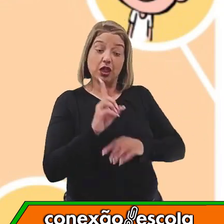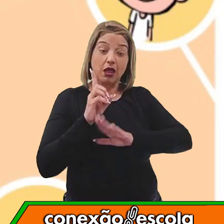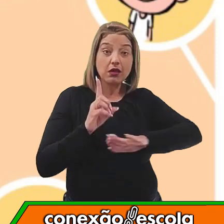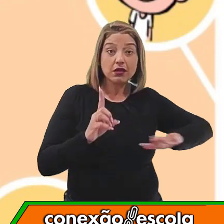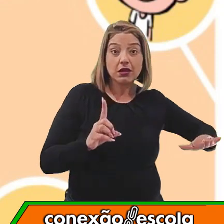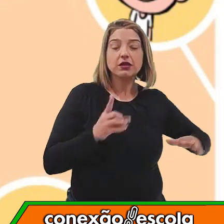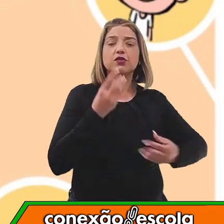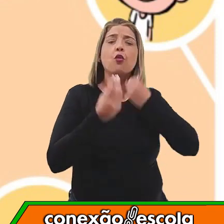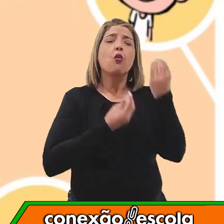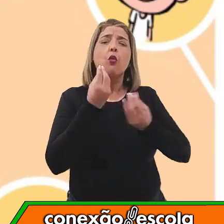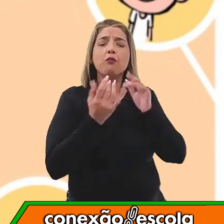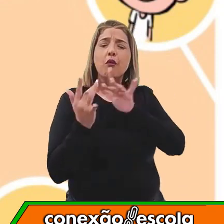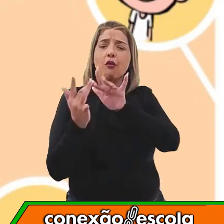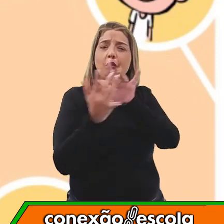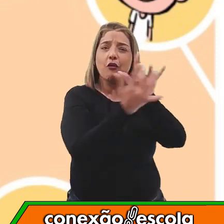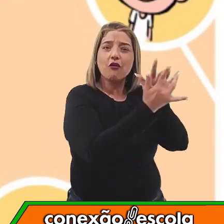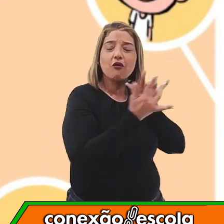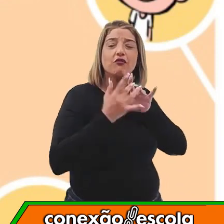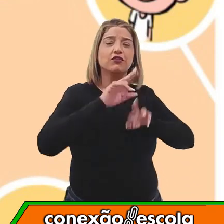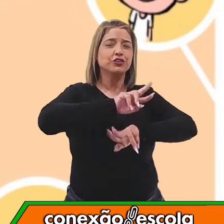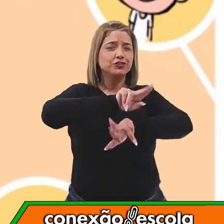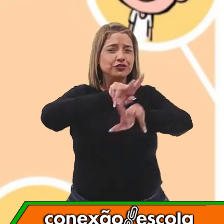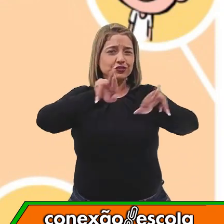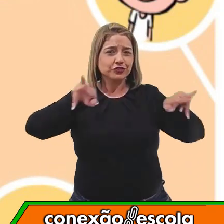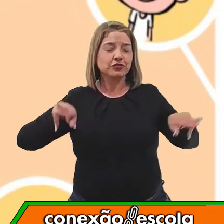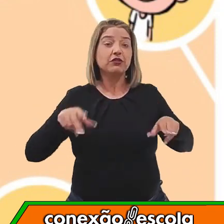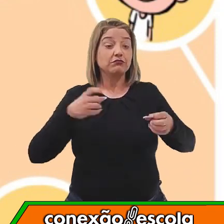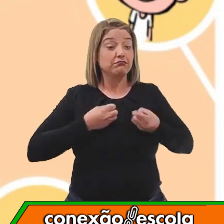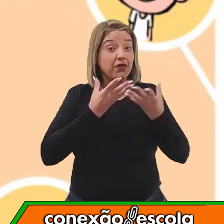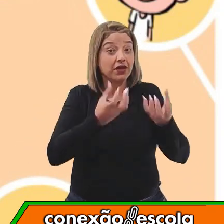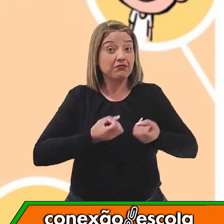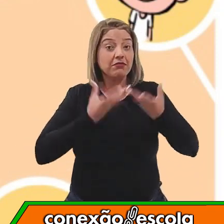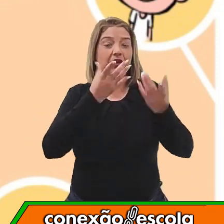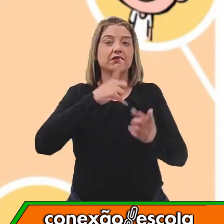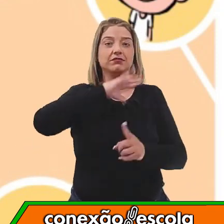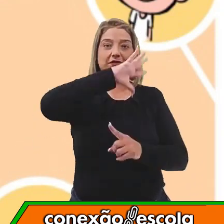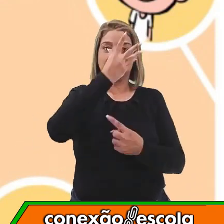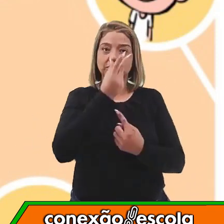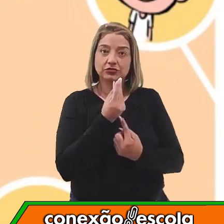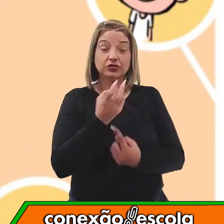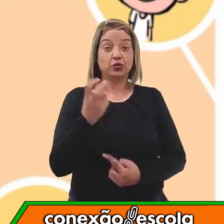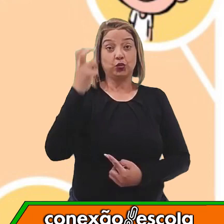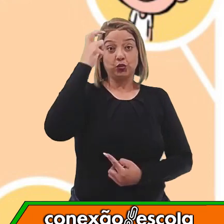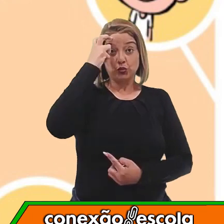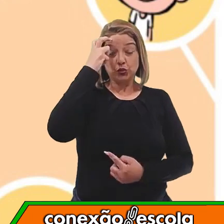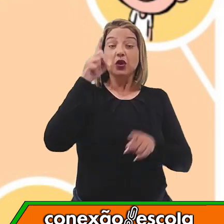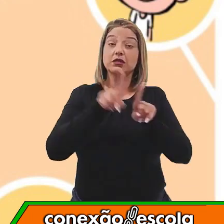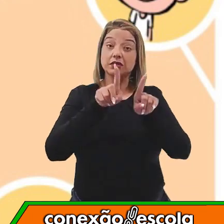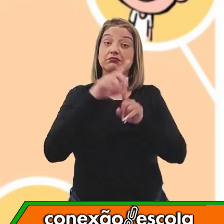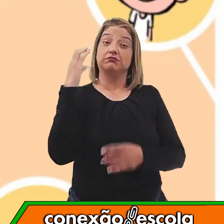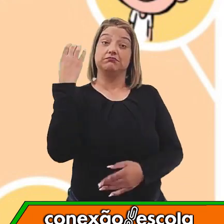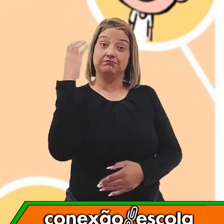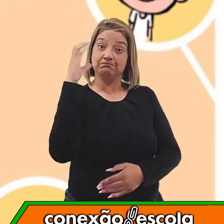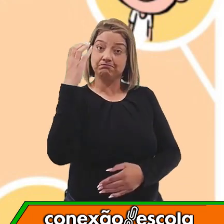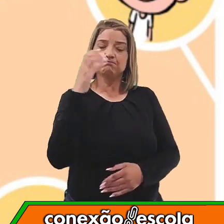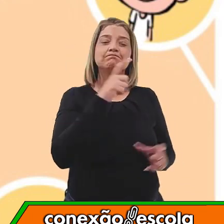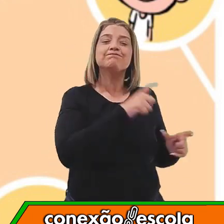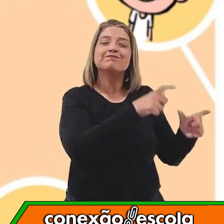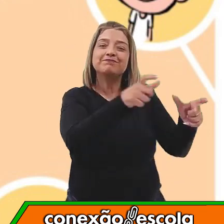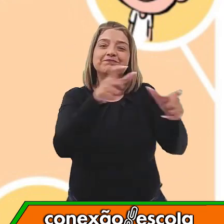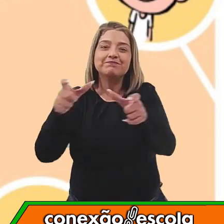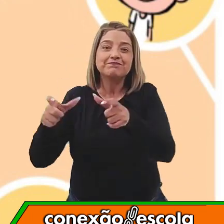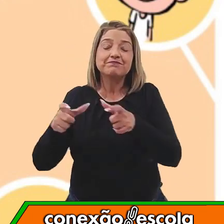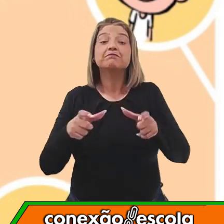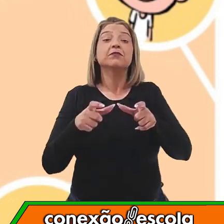de conviver com as diferentes manifestações artísticas, culturais e científicas, locais